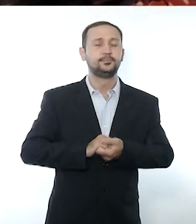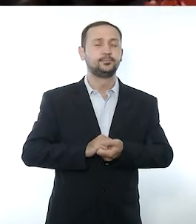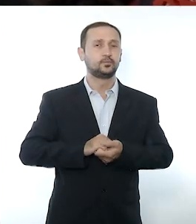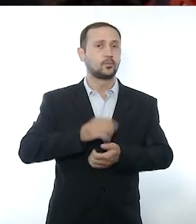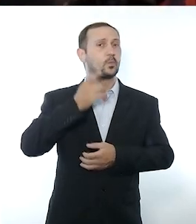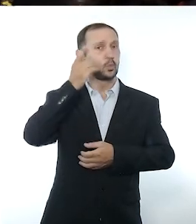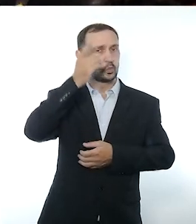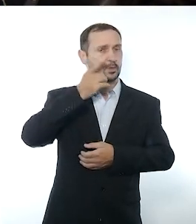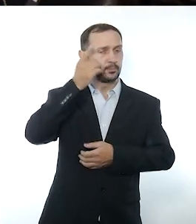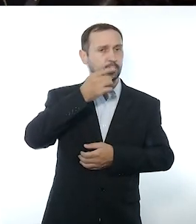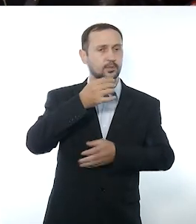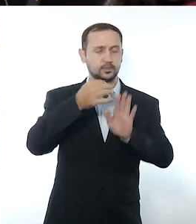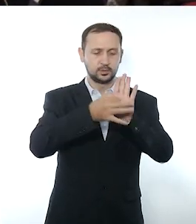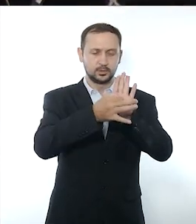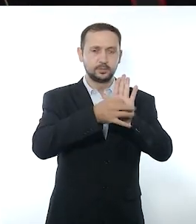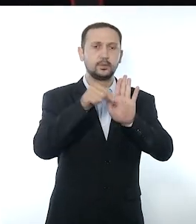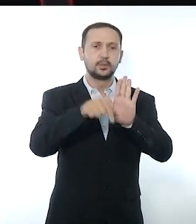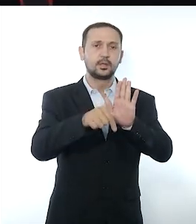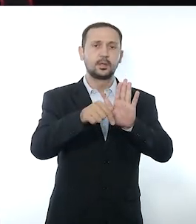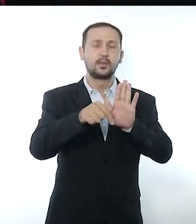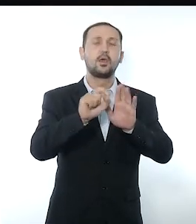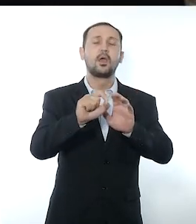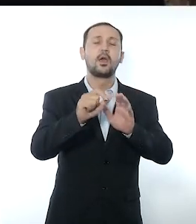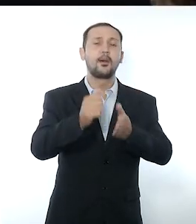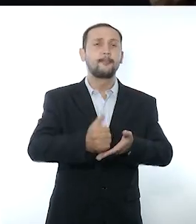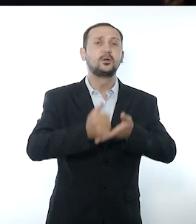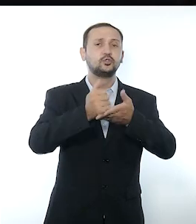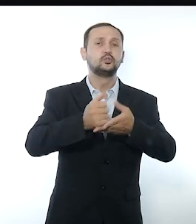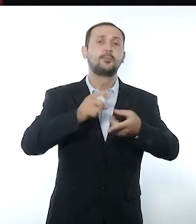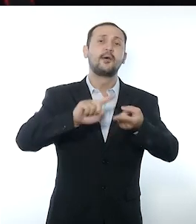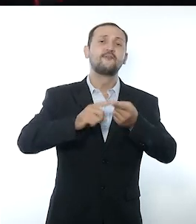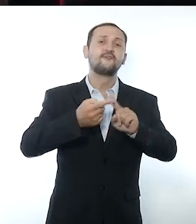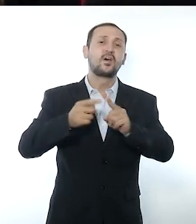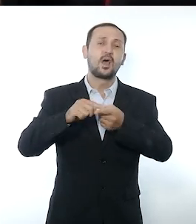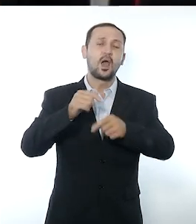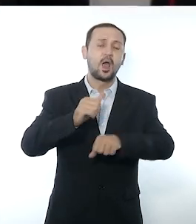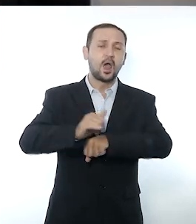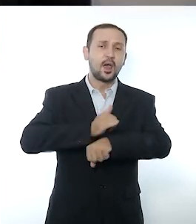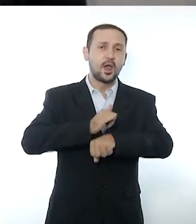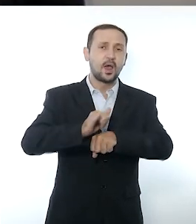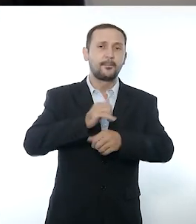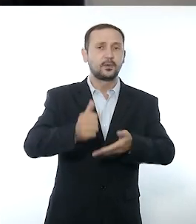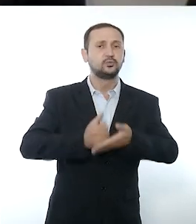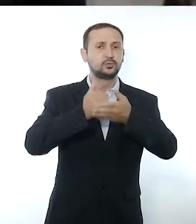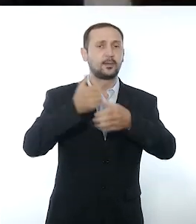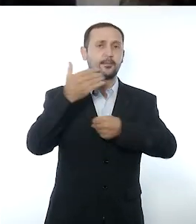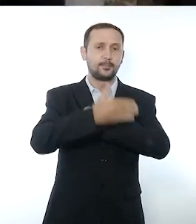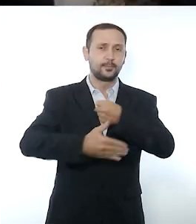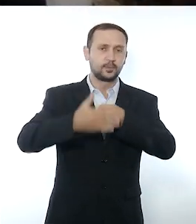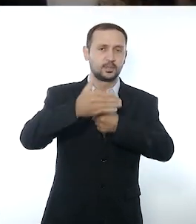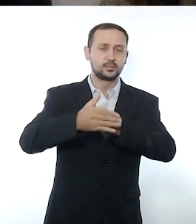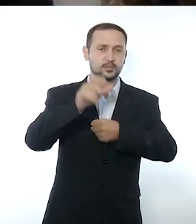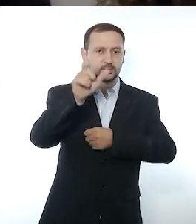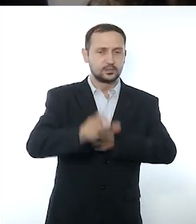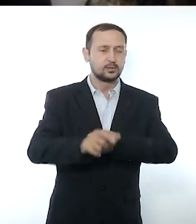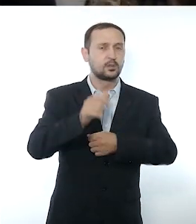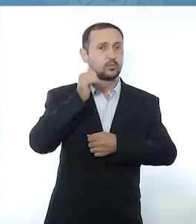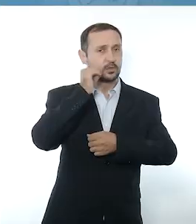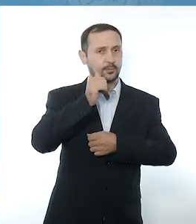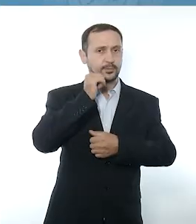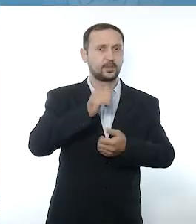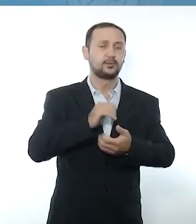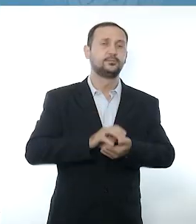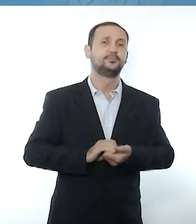O parlamentar destacou que a proposta é mais uma ferramenta na luta pela proteção dos direitos das